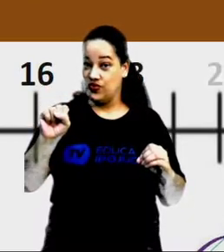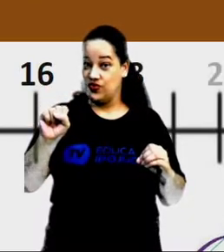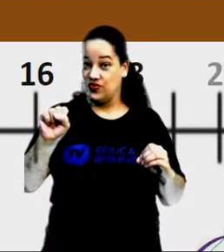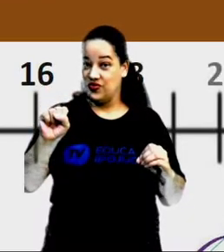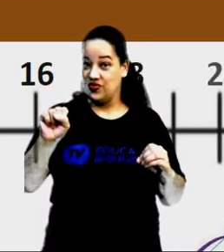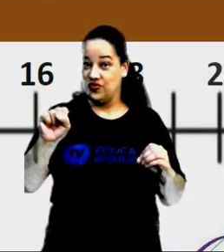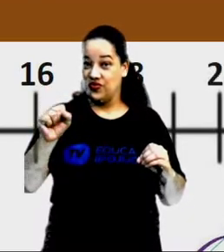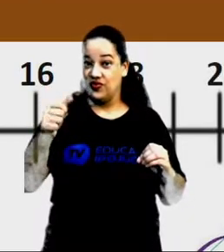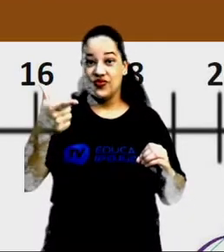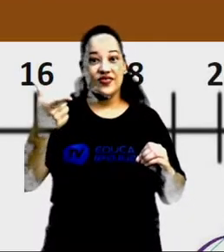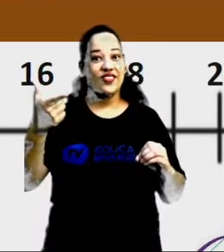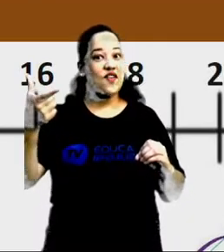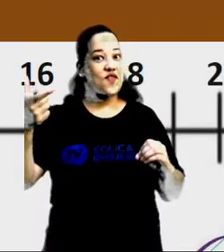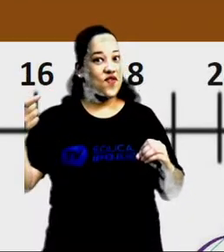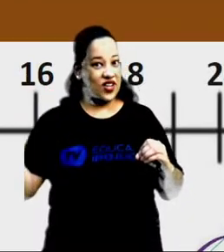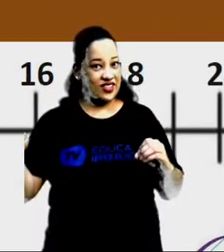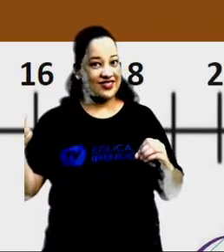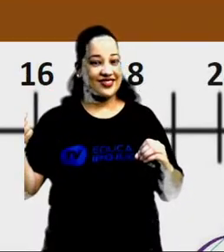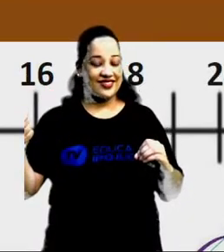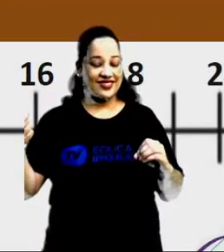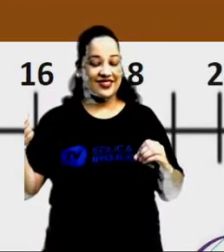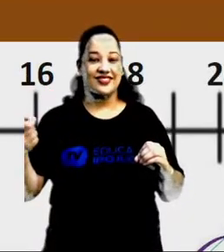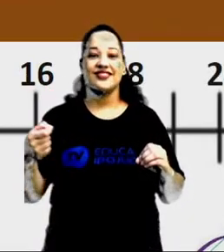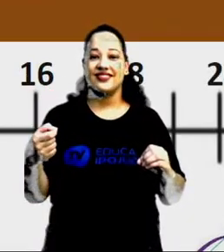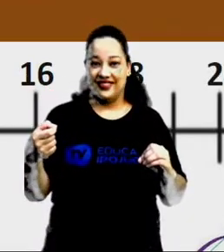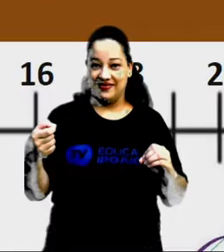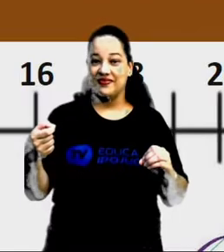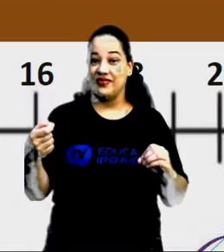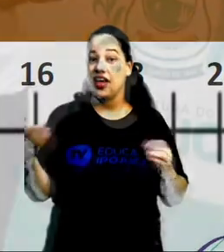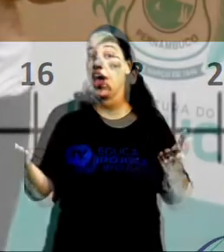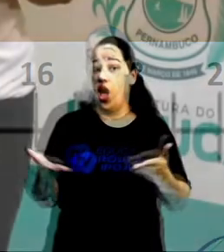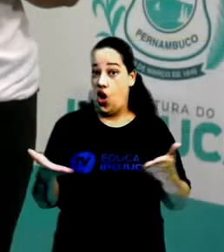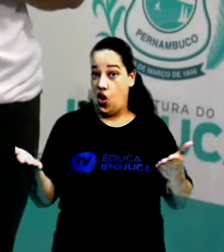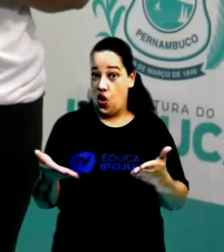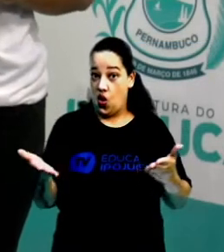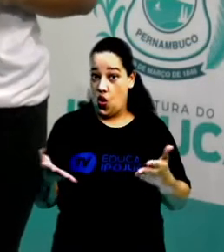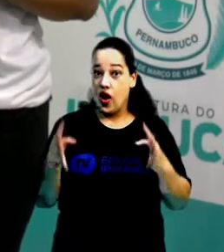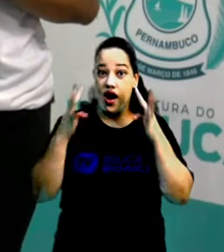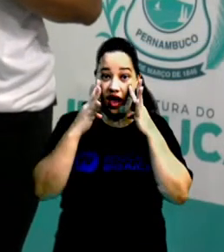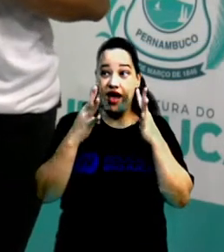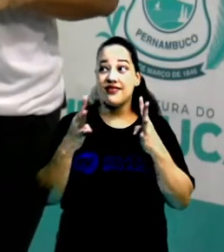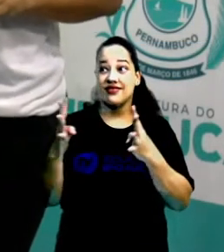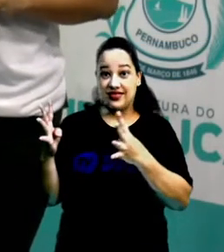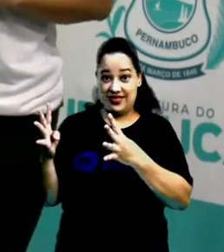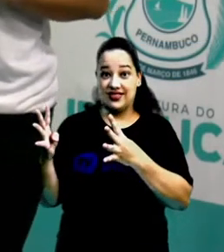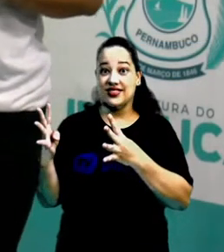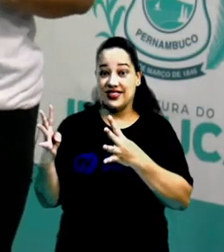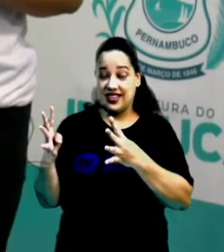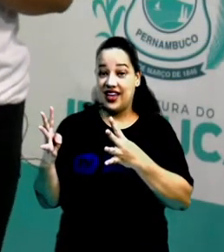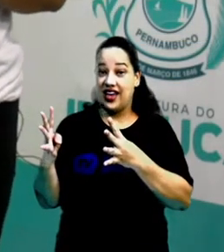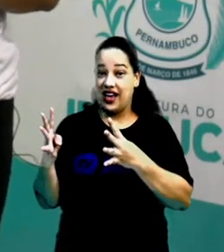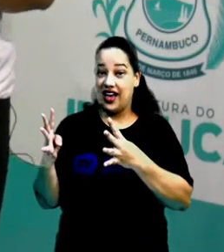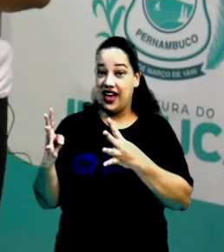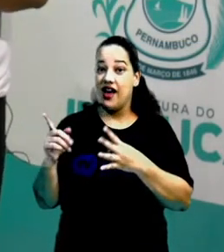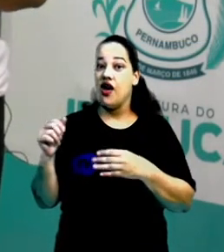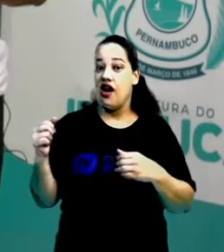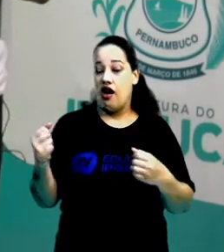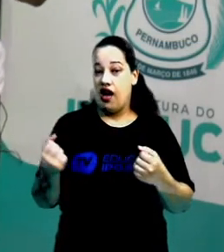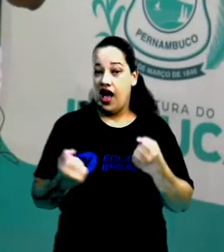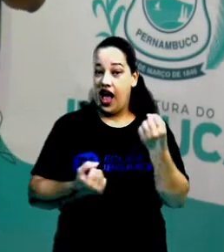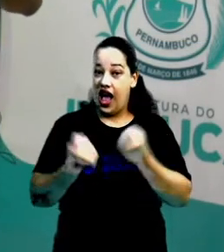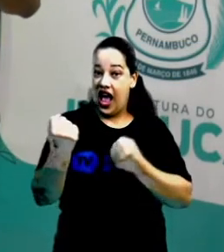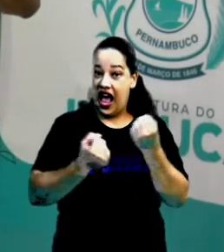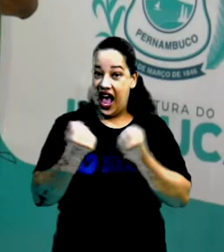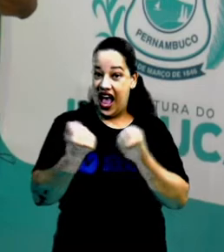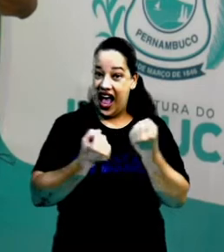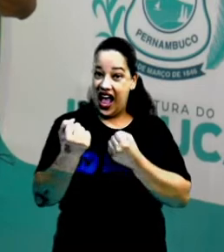18 e 20. Agora vamos prestar atenção na corrida dos carros.